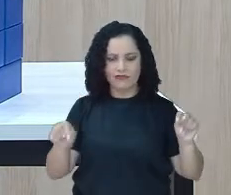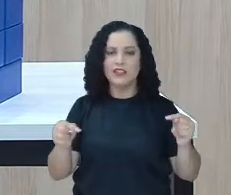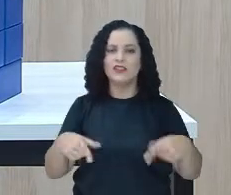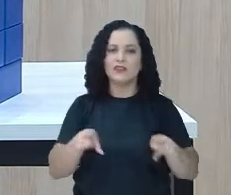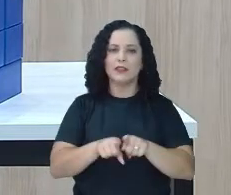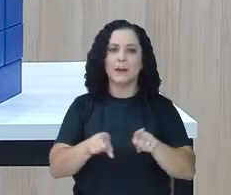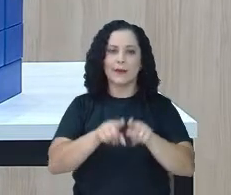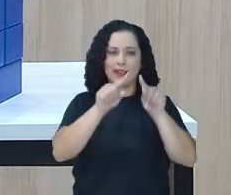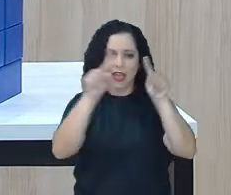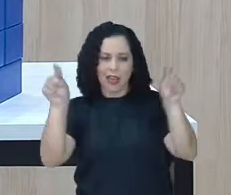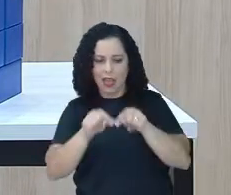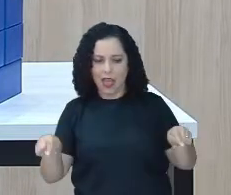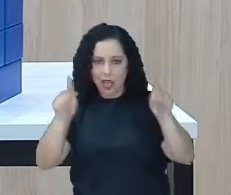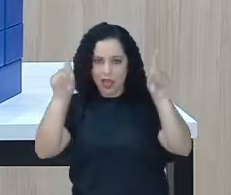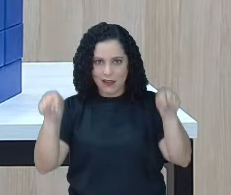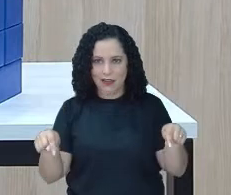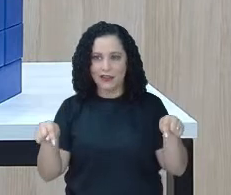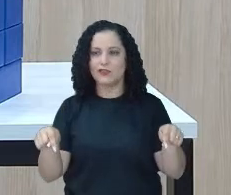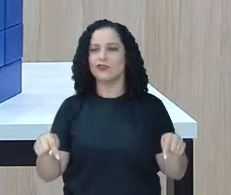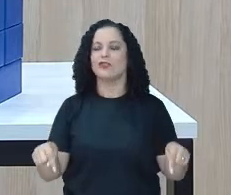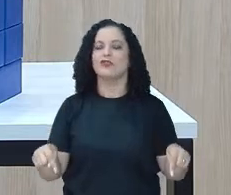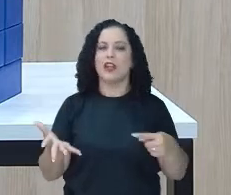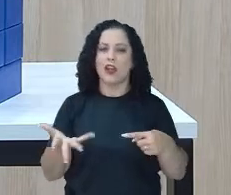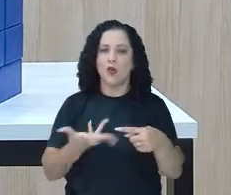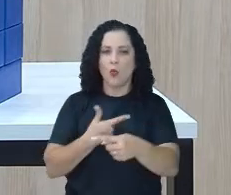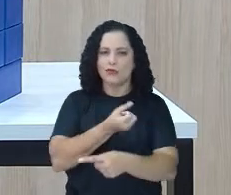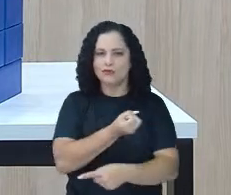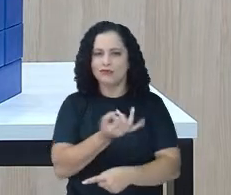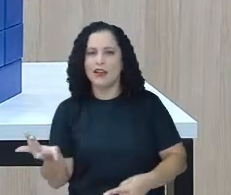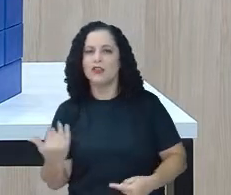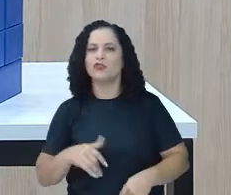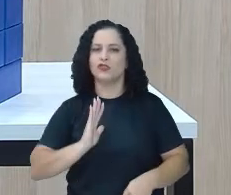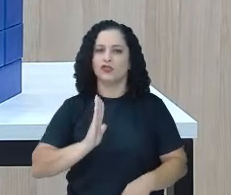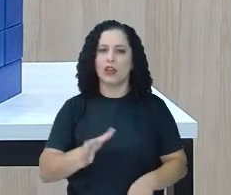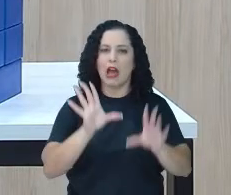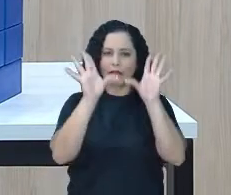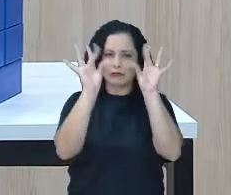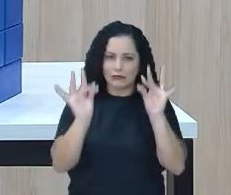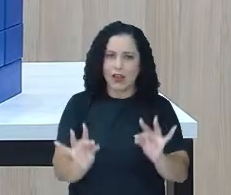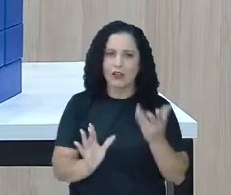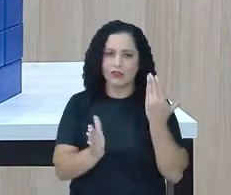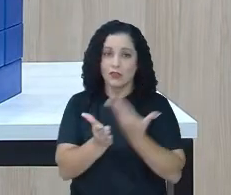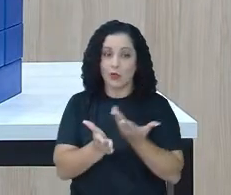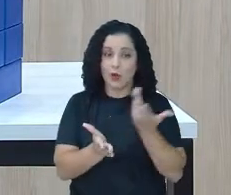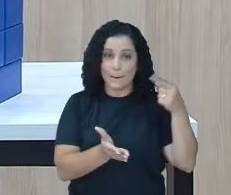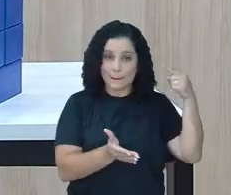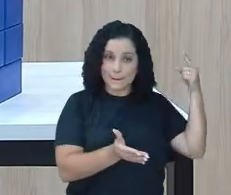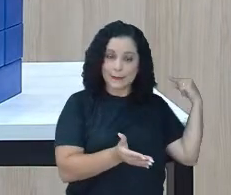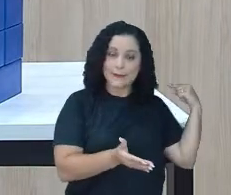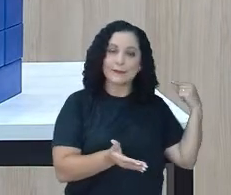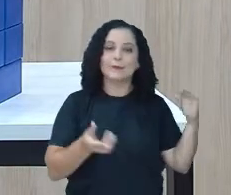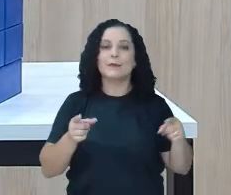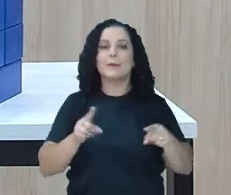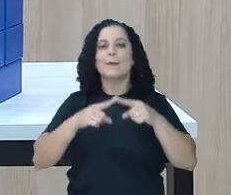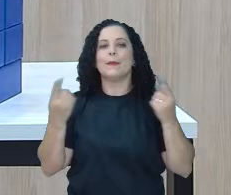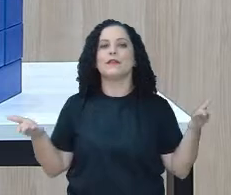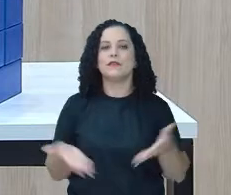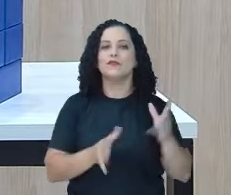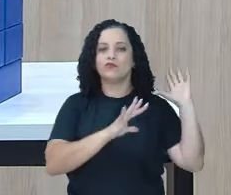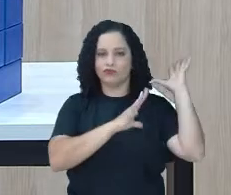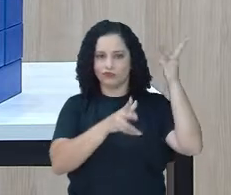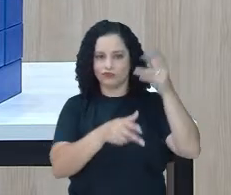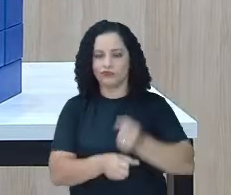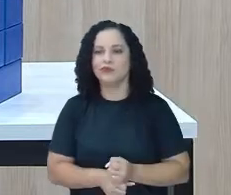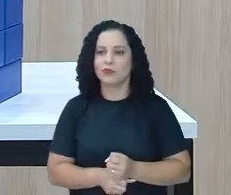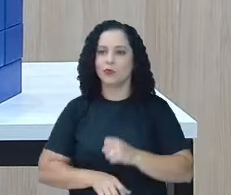convexos. A gente já viu isso bem detalhado em outra aula, mas no caso do bloco retangular, que é um poliedro convexo, a gente